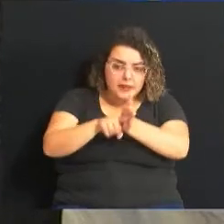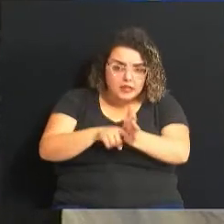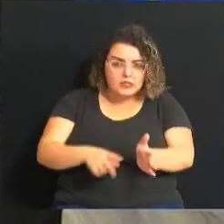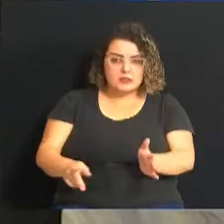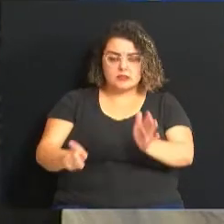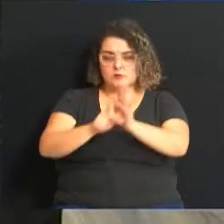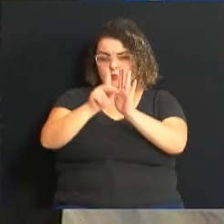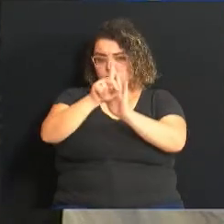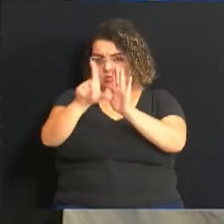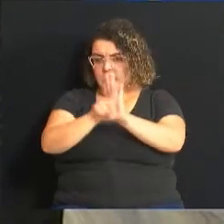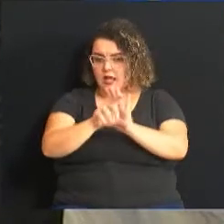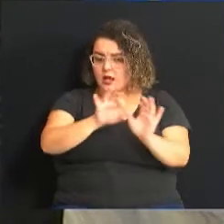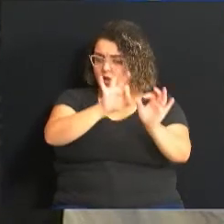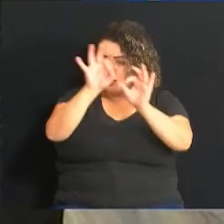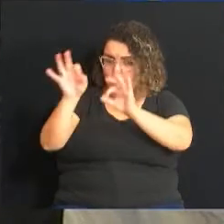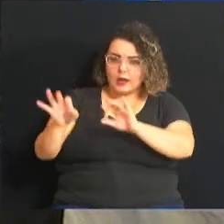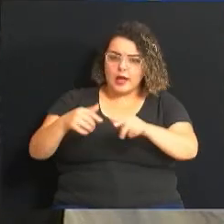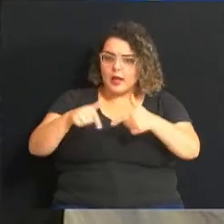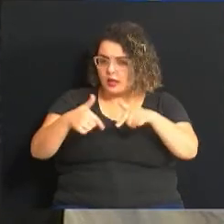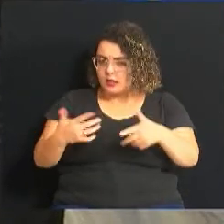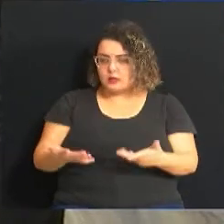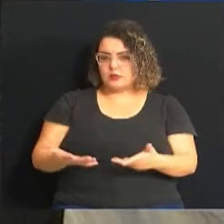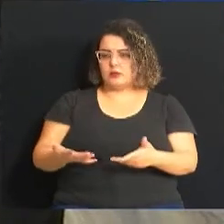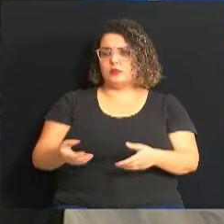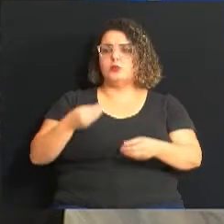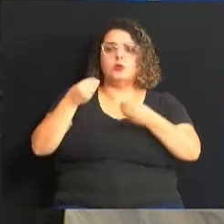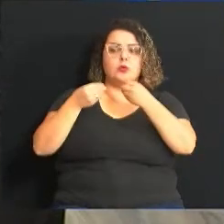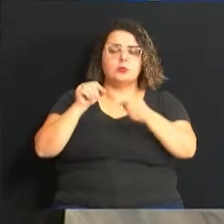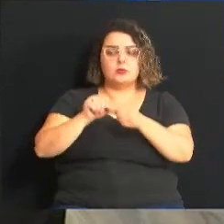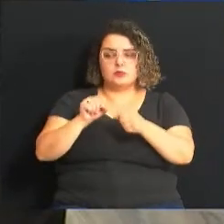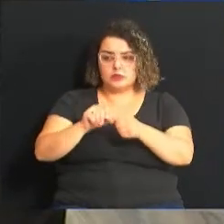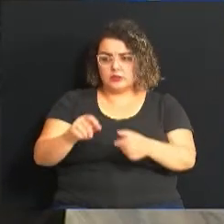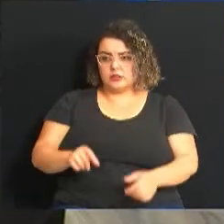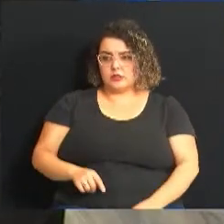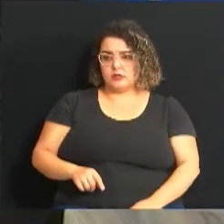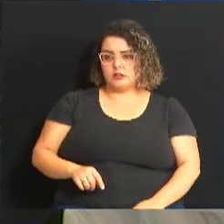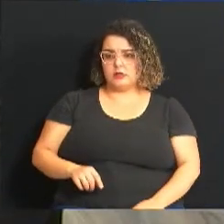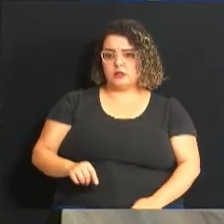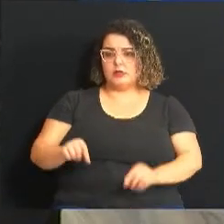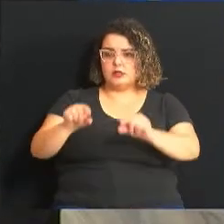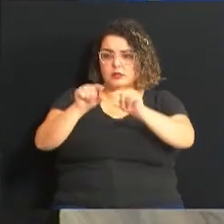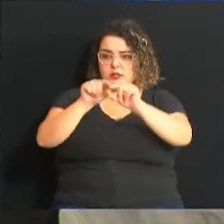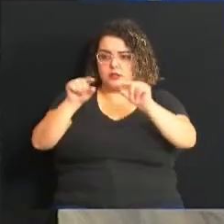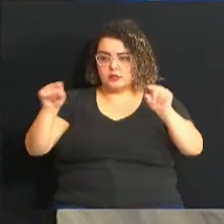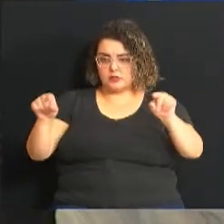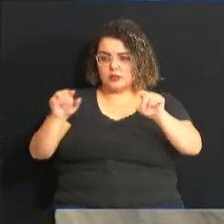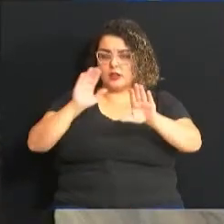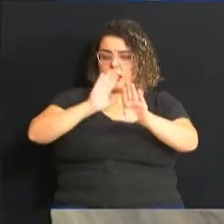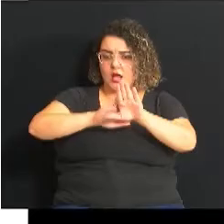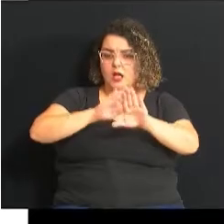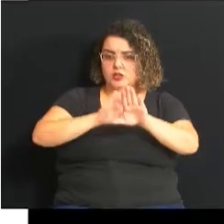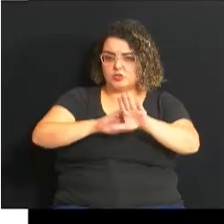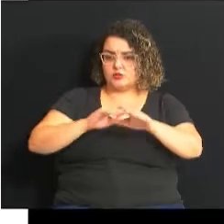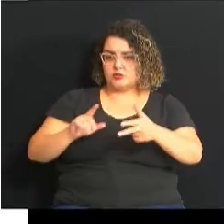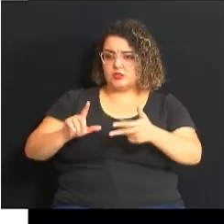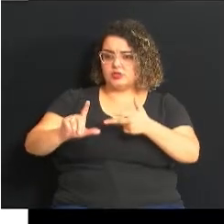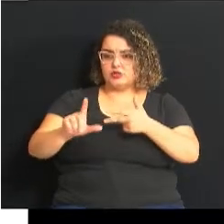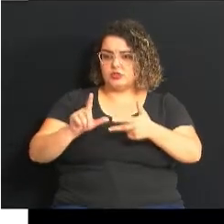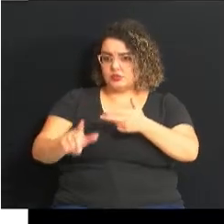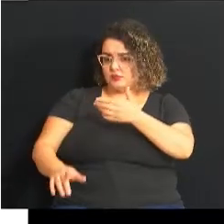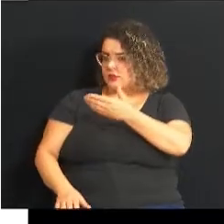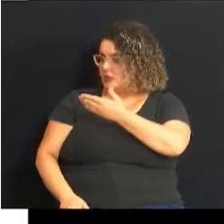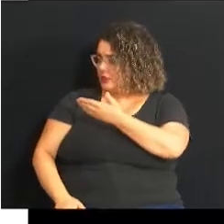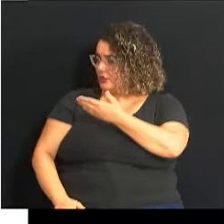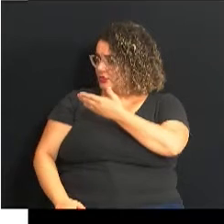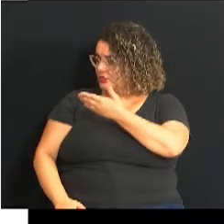quiser acompanhar algum trabalho, como é que a pessoa faz? A gente vai lá no ícone Atividade Legislativa. Ali a gente tem,